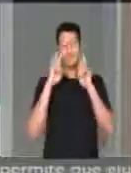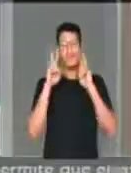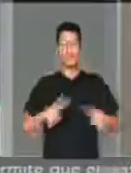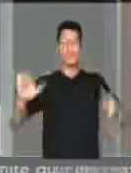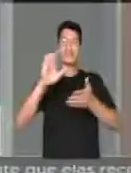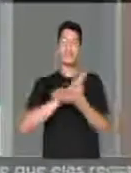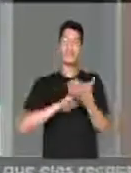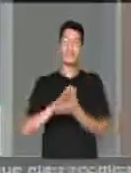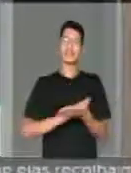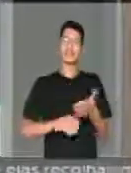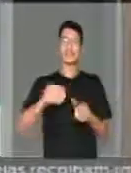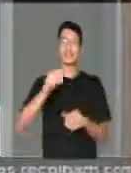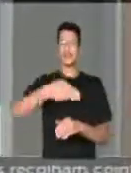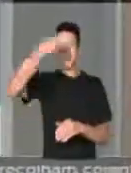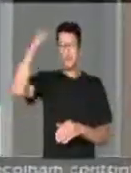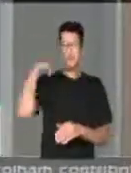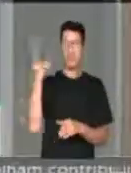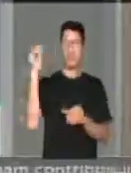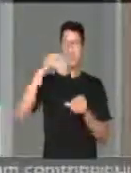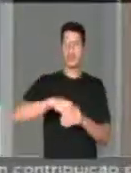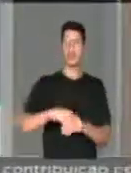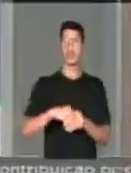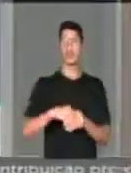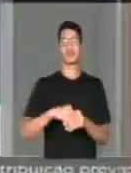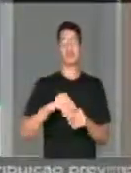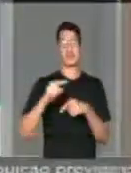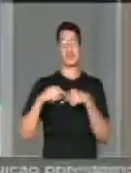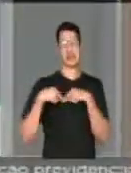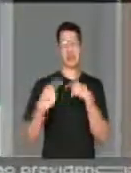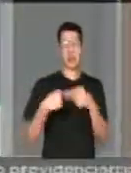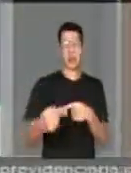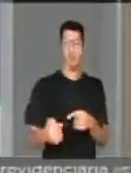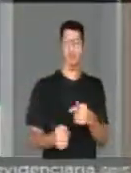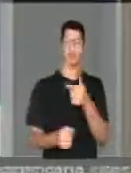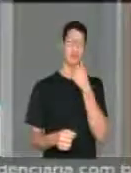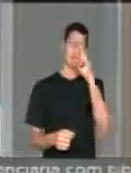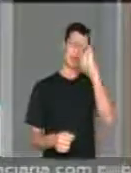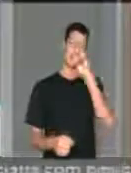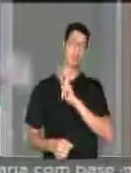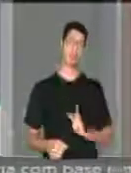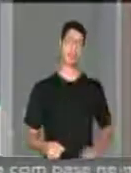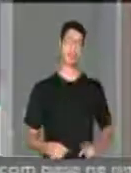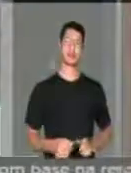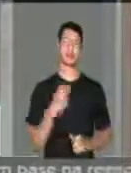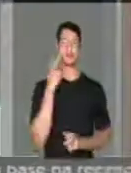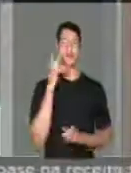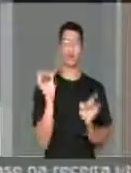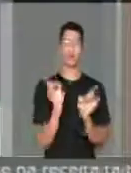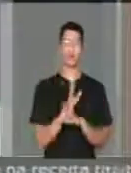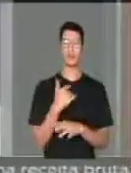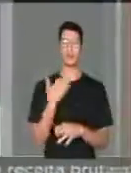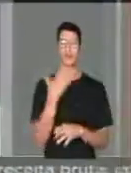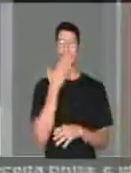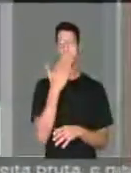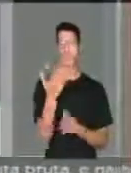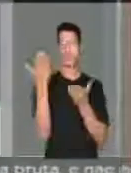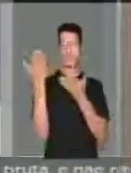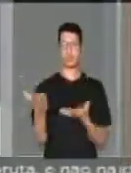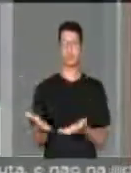perspectiva, com Temer envolvido, enrolado. Senhor presidente, para concluir, eu quero pedir a